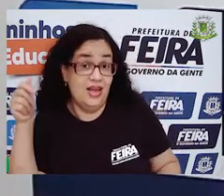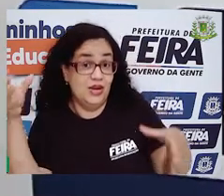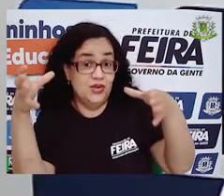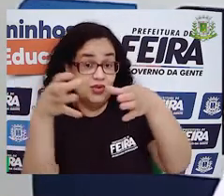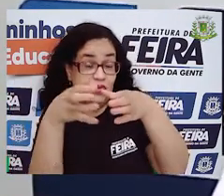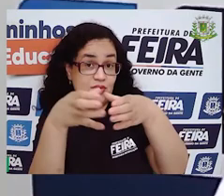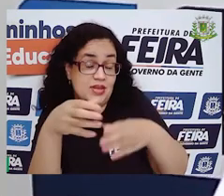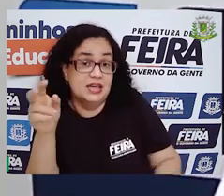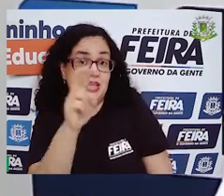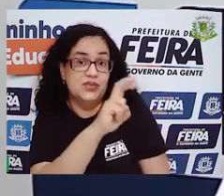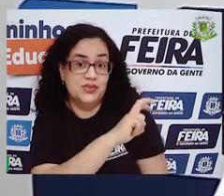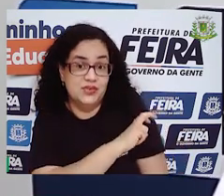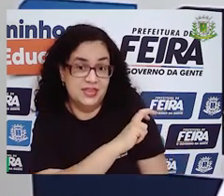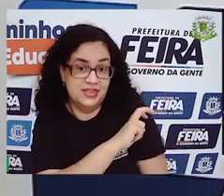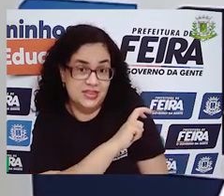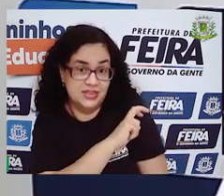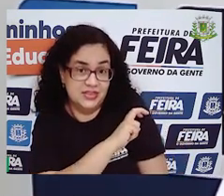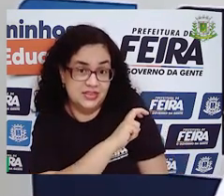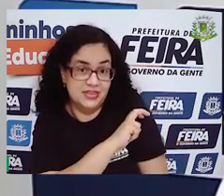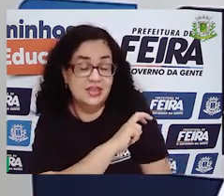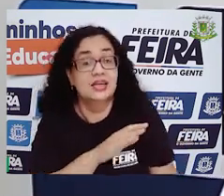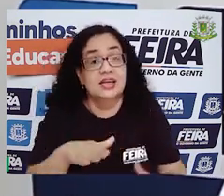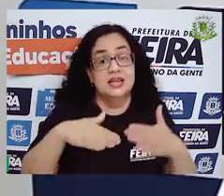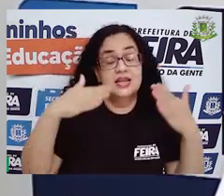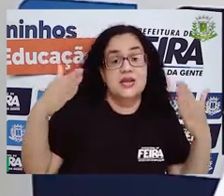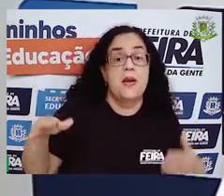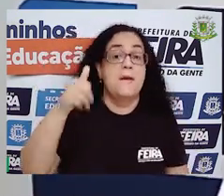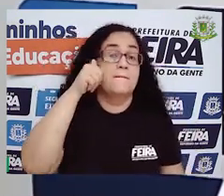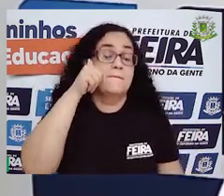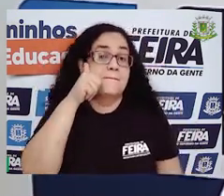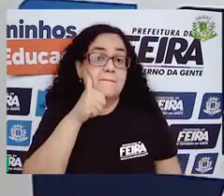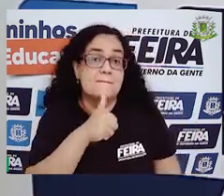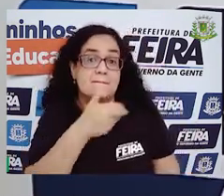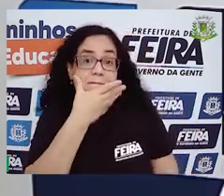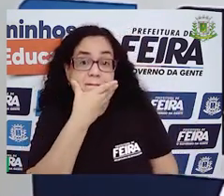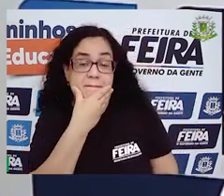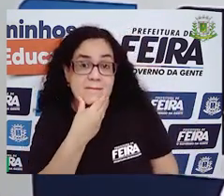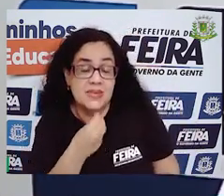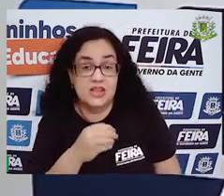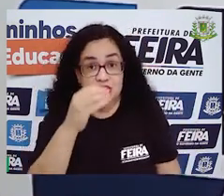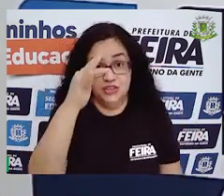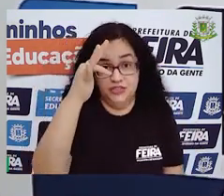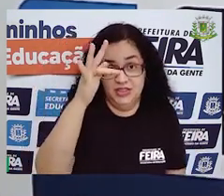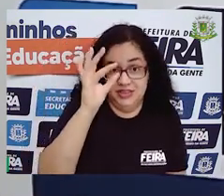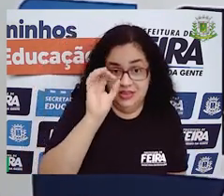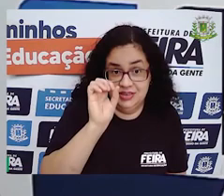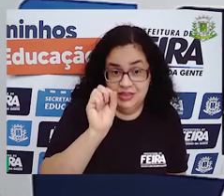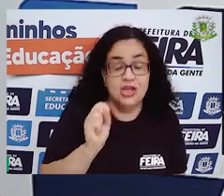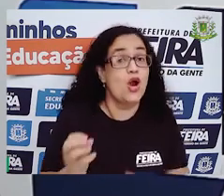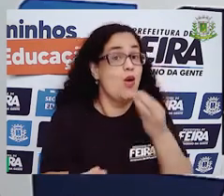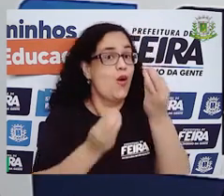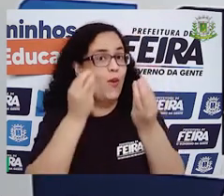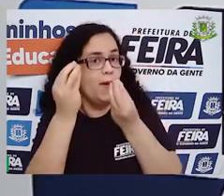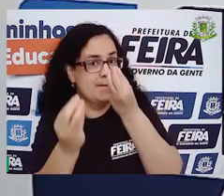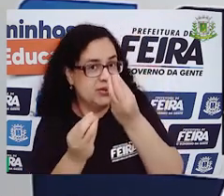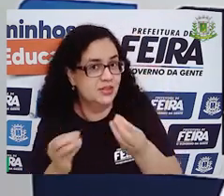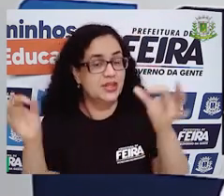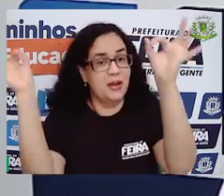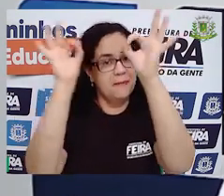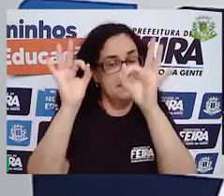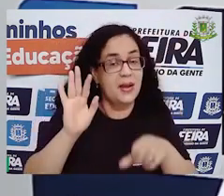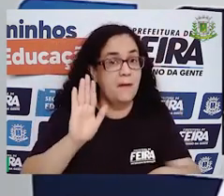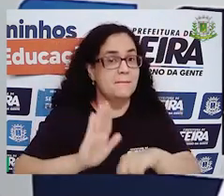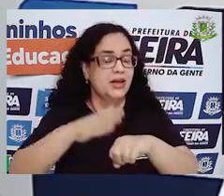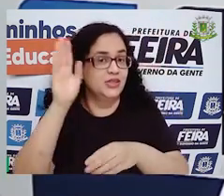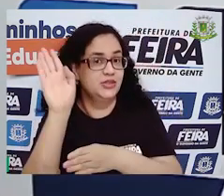Olá, turma do quinto ano! E aí, meninos e meninas de Feira de Santana, como estão? Preparados aí